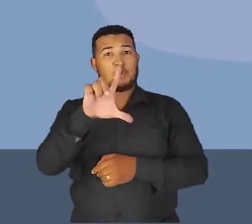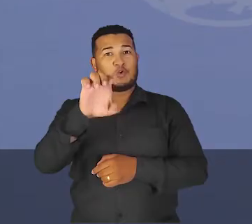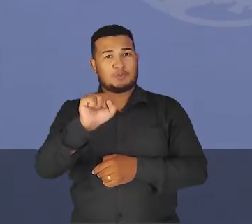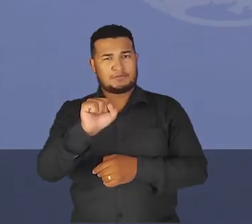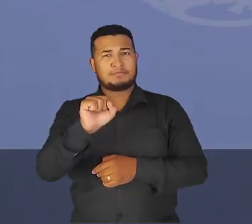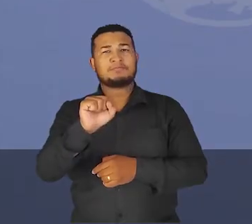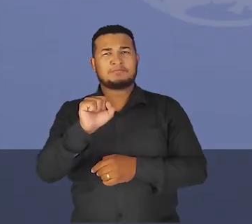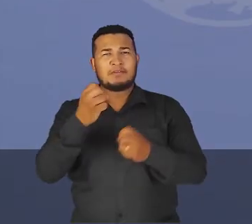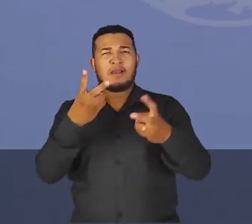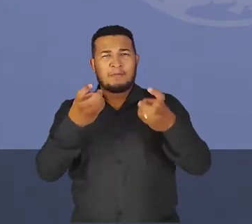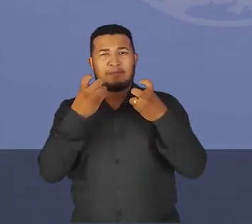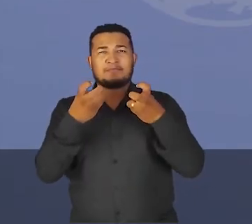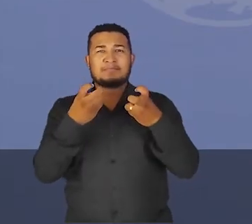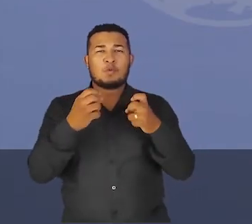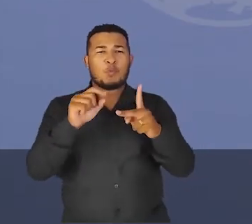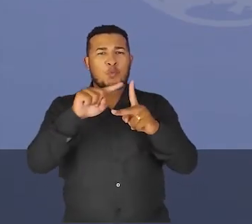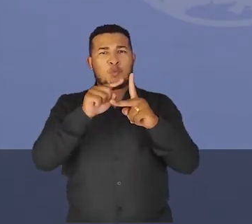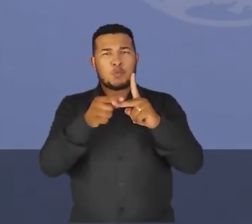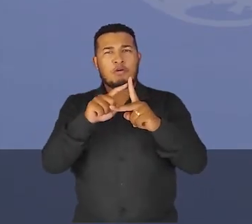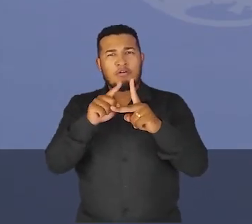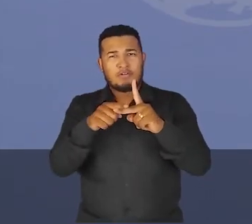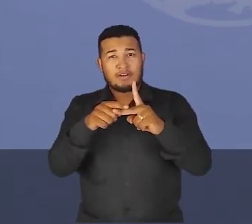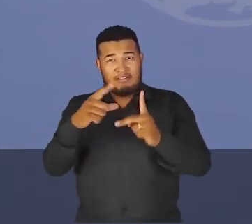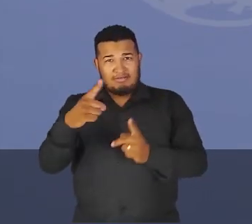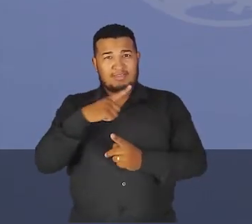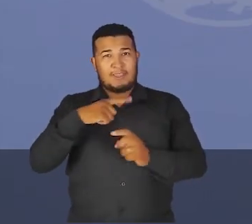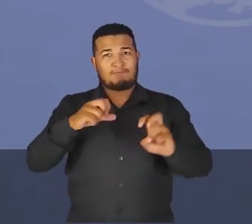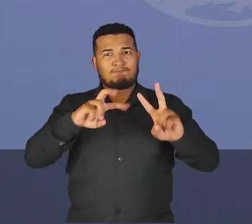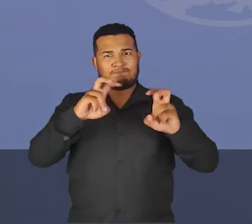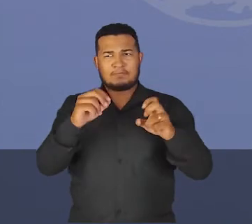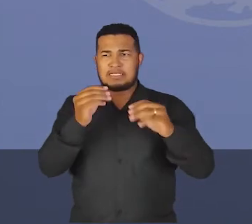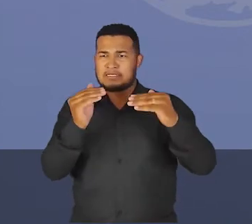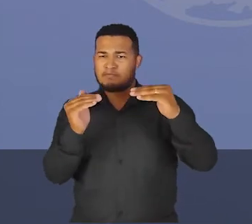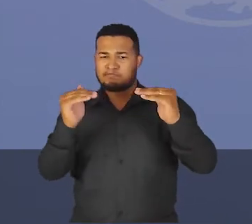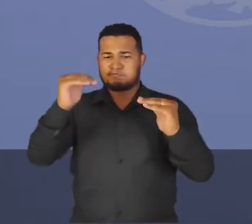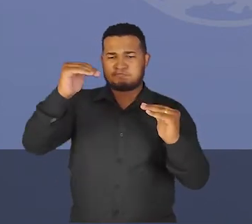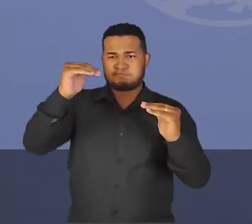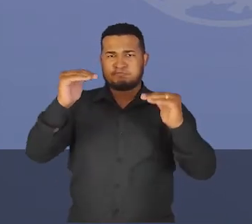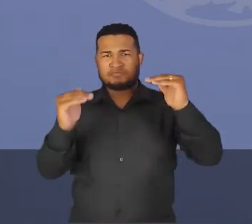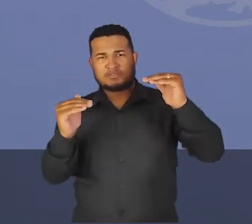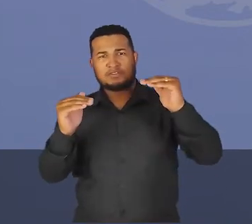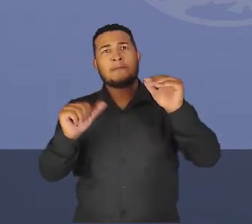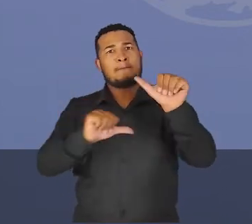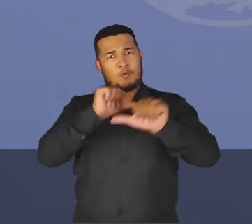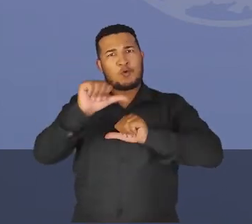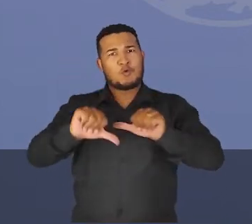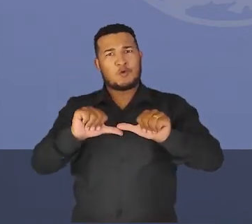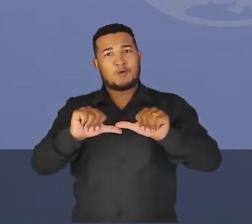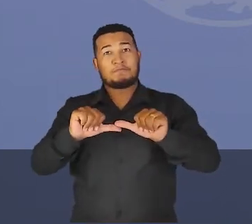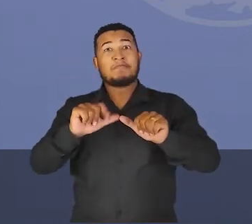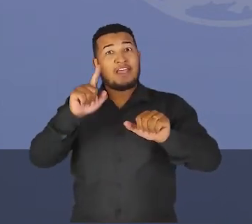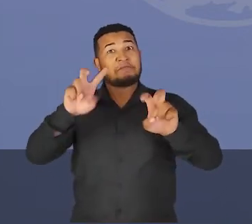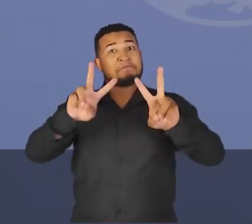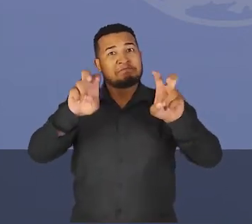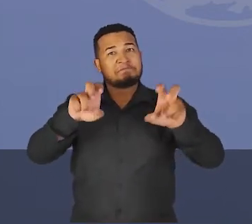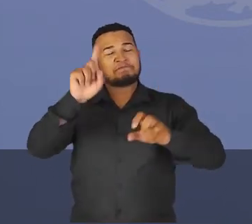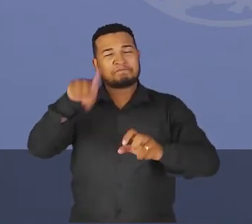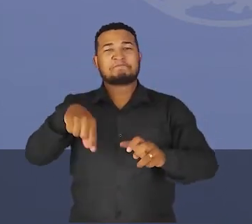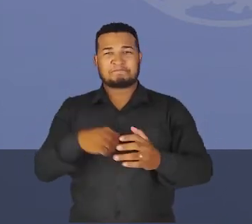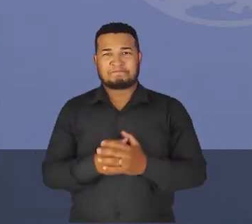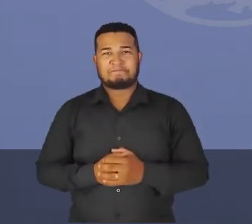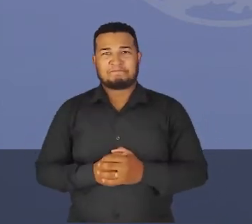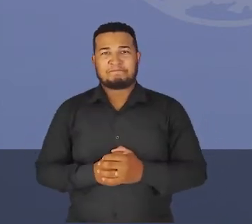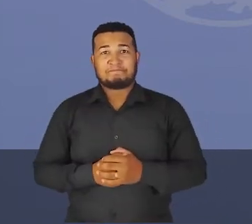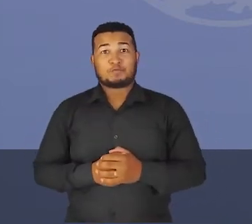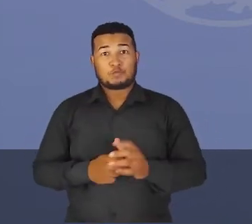vendo que o ângulo trouxe ali modificações significativas? É disso que nós estamos falando.